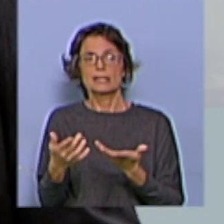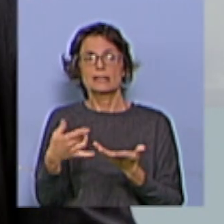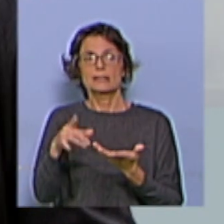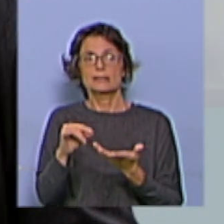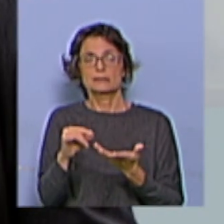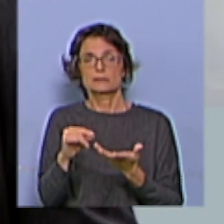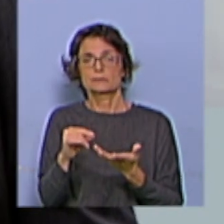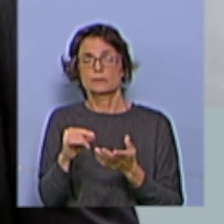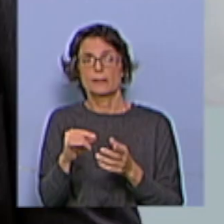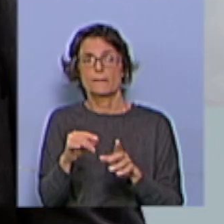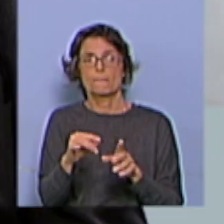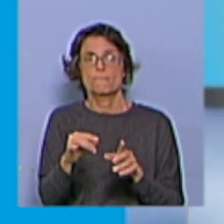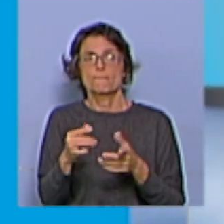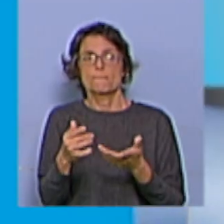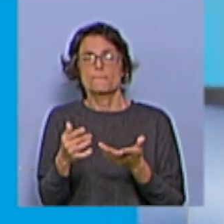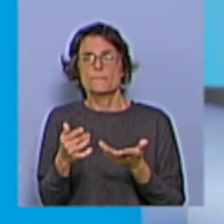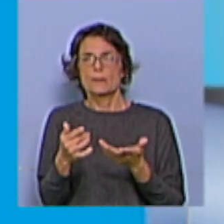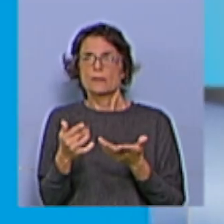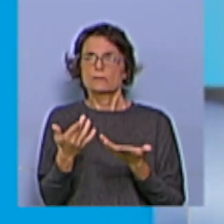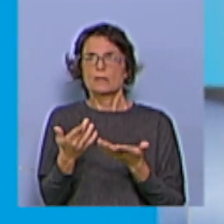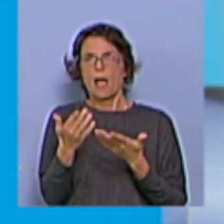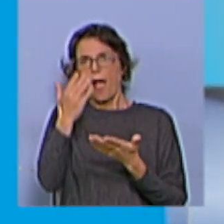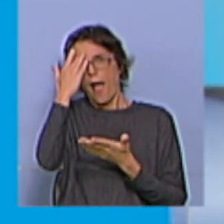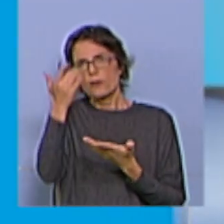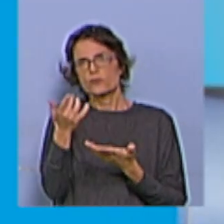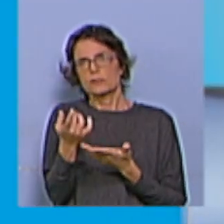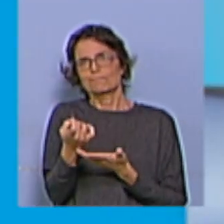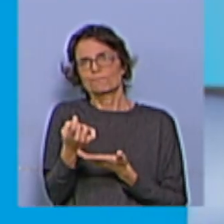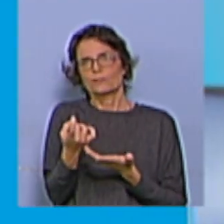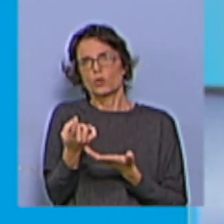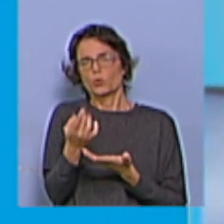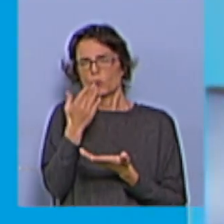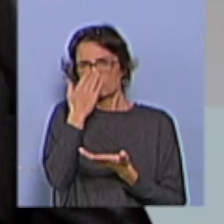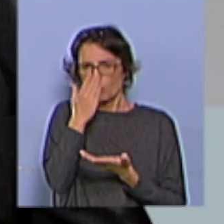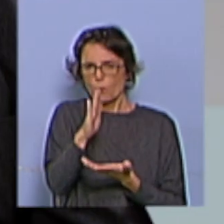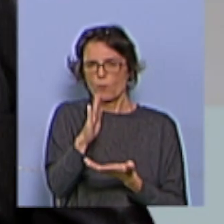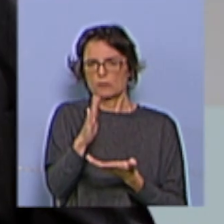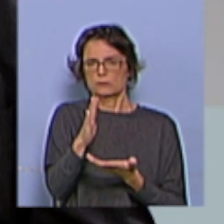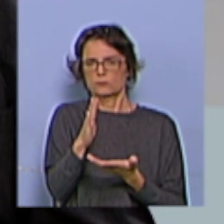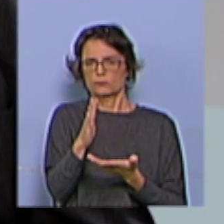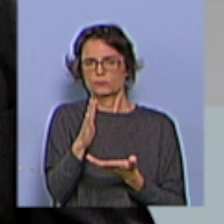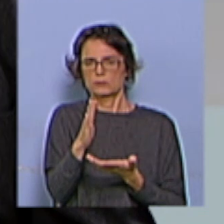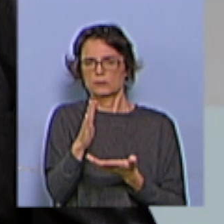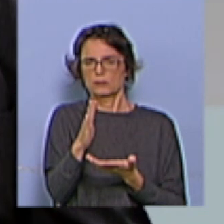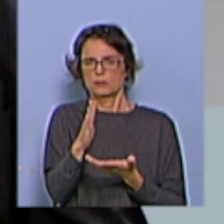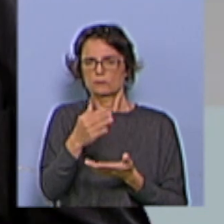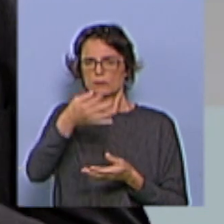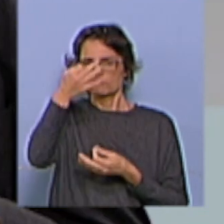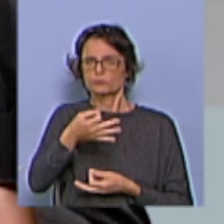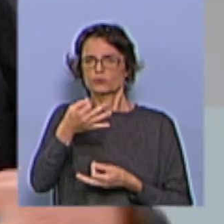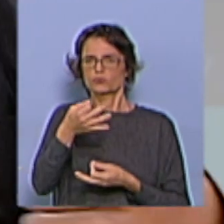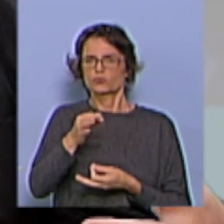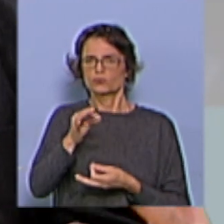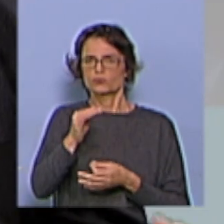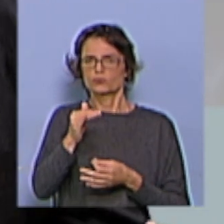hospitais, de facto, não houve uma postura nacional que devemos fazer assim, não houve um guião nacional para aquilo que